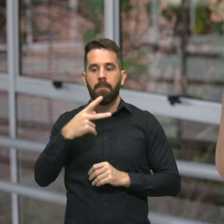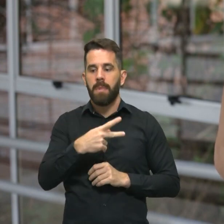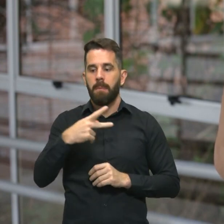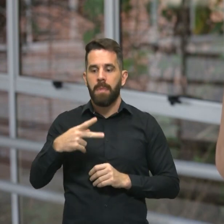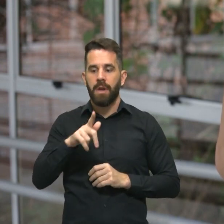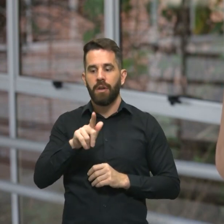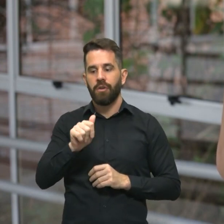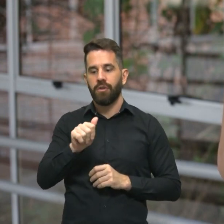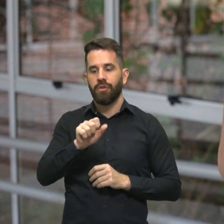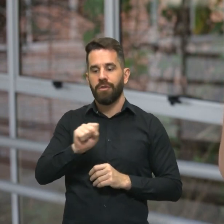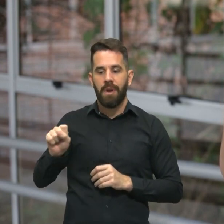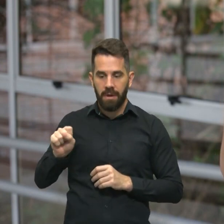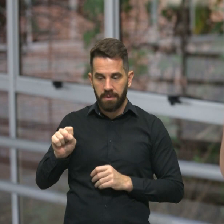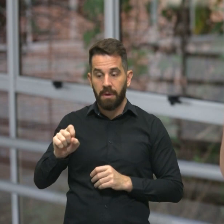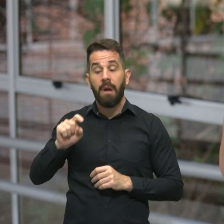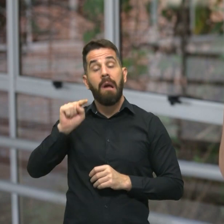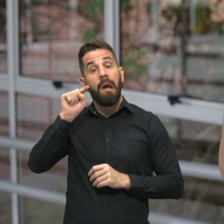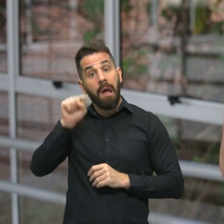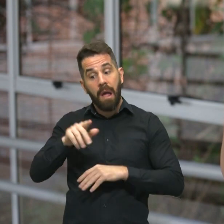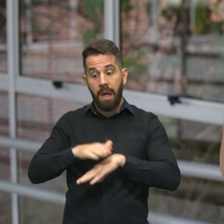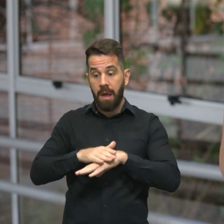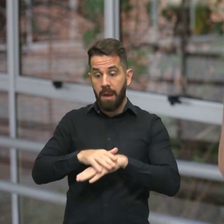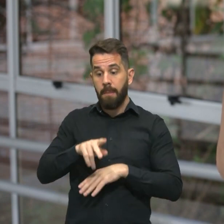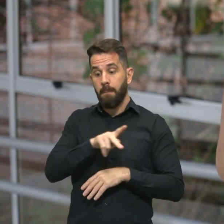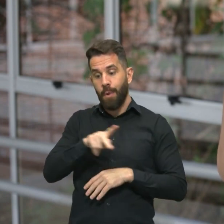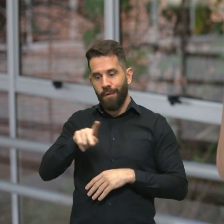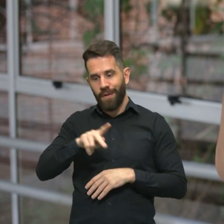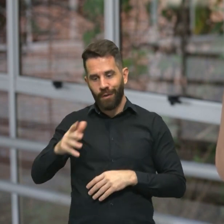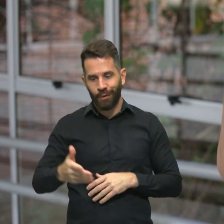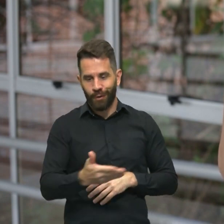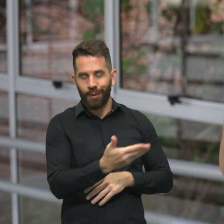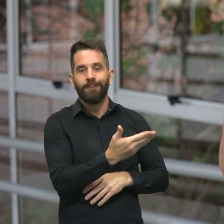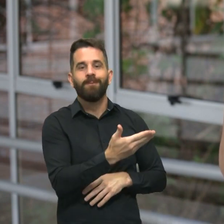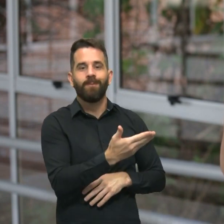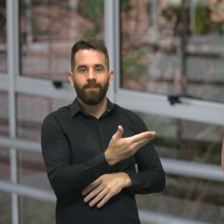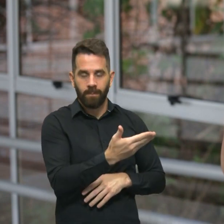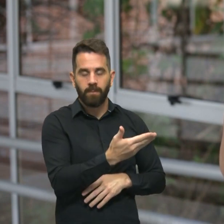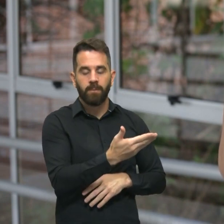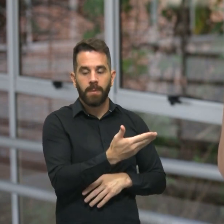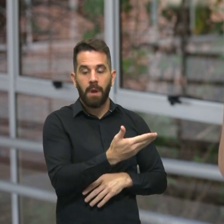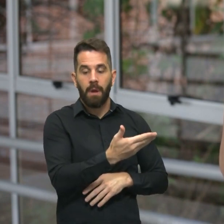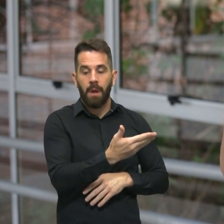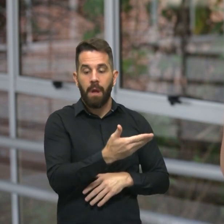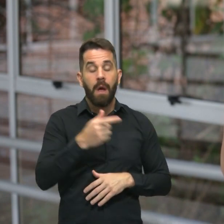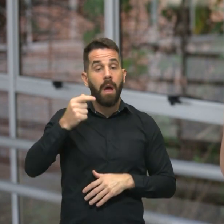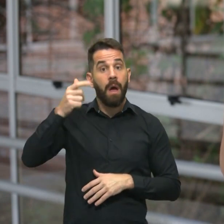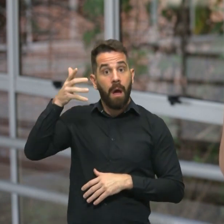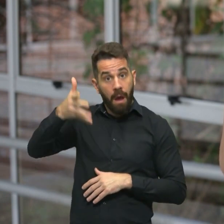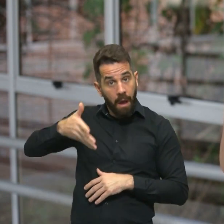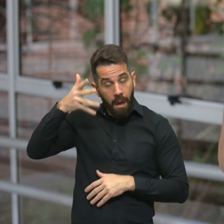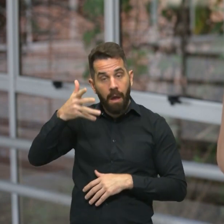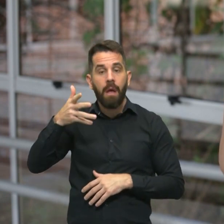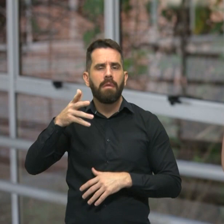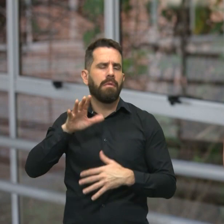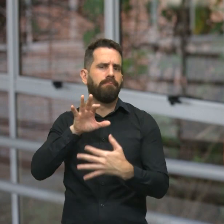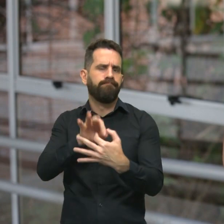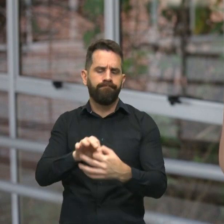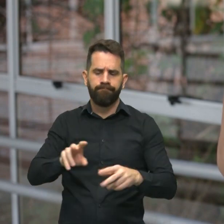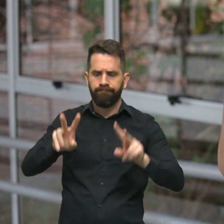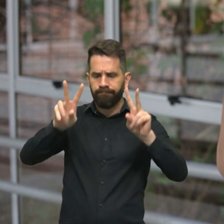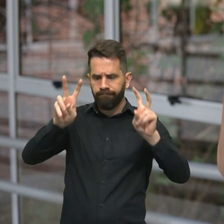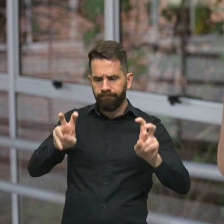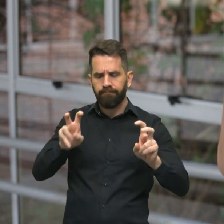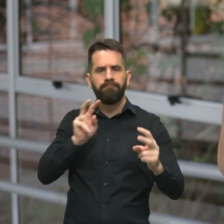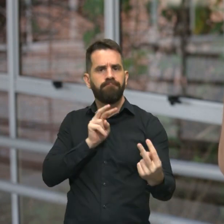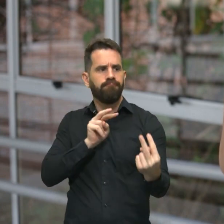pós-graduação. A professora Jaqueline Gomes de Jesus vai ministrar a conferência que tem como tema Quem enxerga quem